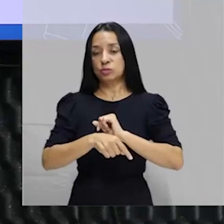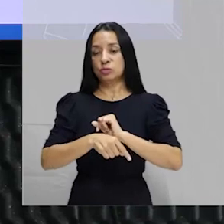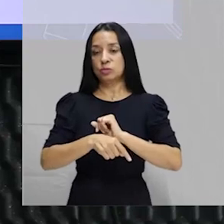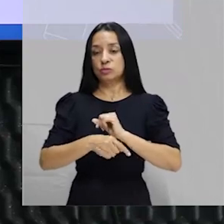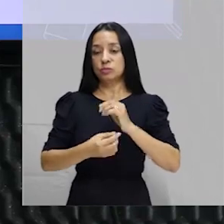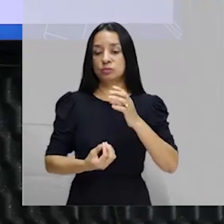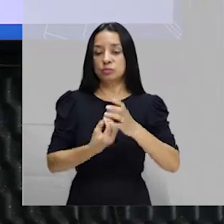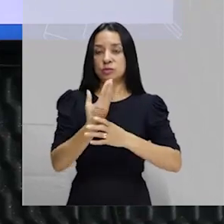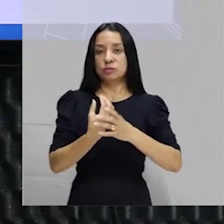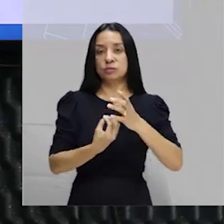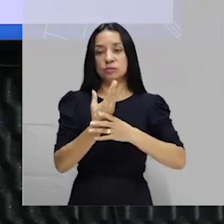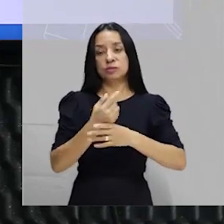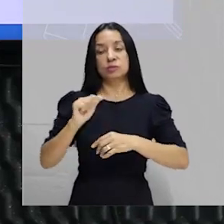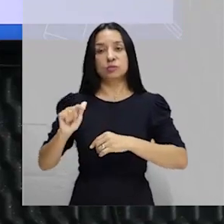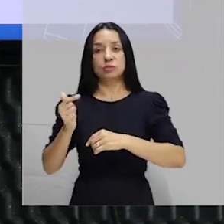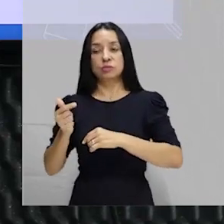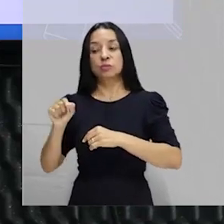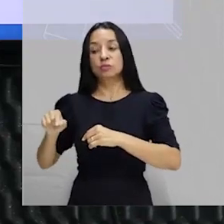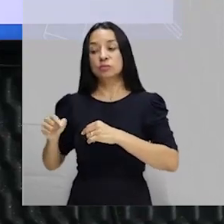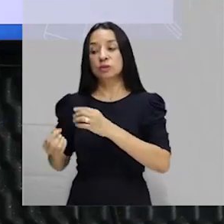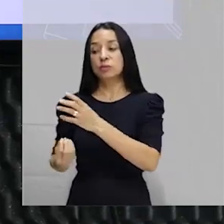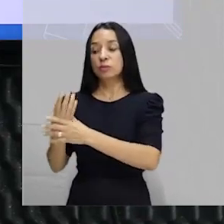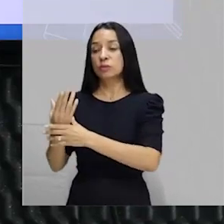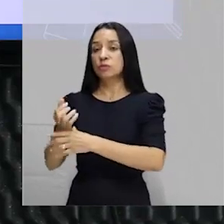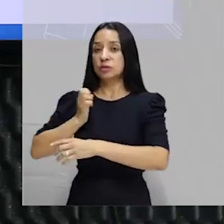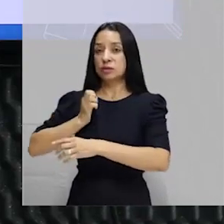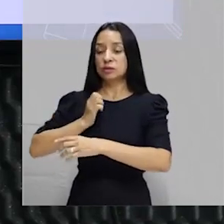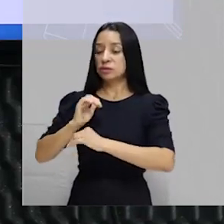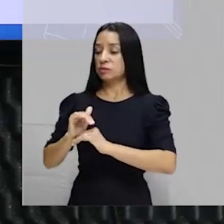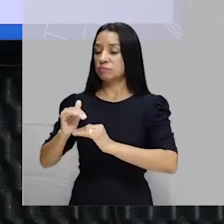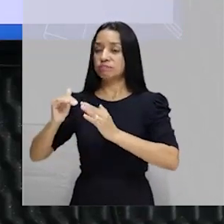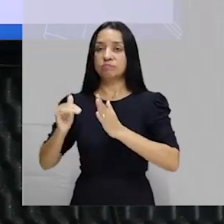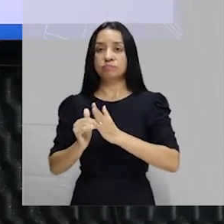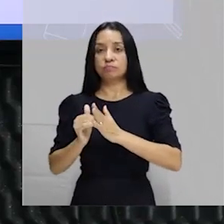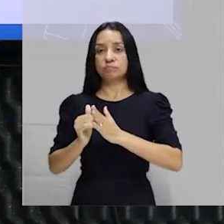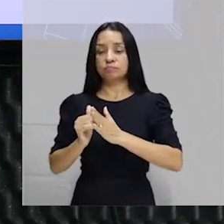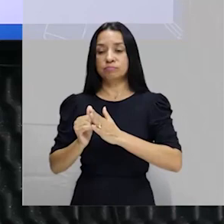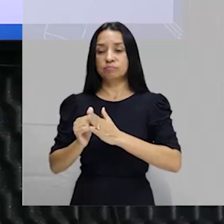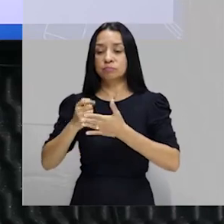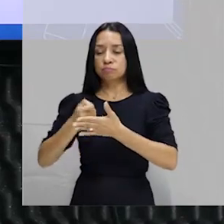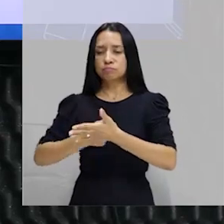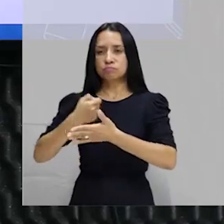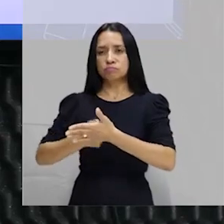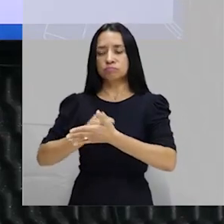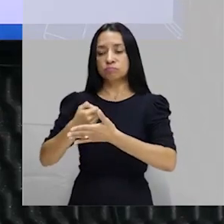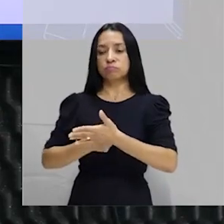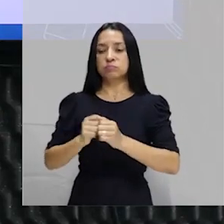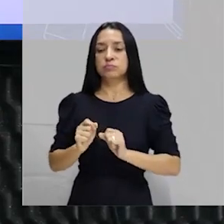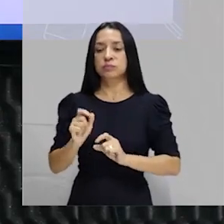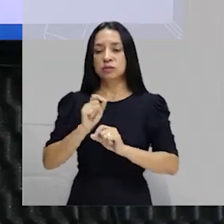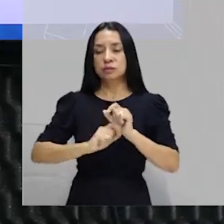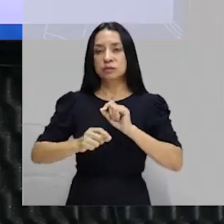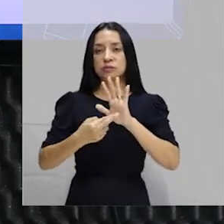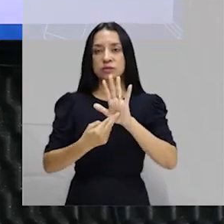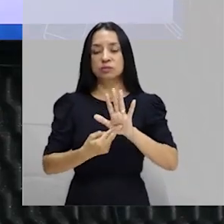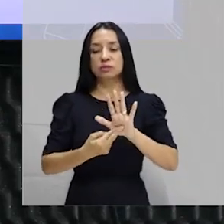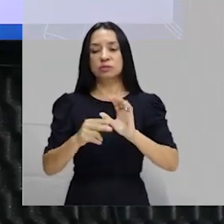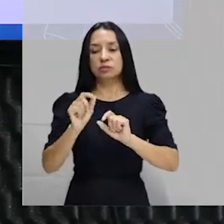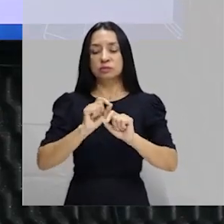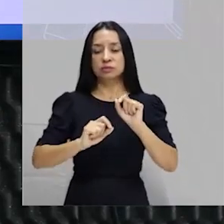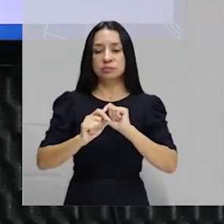Engels, Manifesto do Partido Comunista. Ele te pergunta, né? Qual o motor da história para essa doutrina do chamado